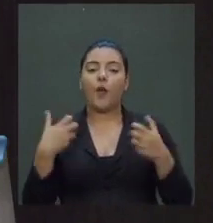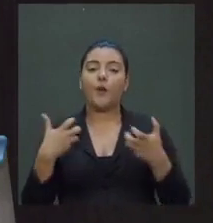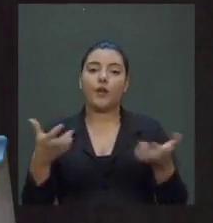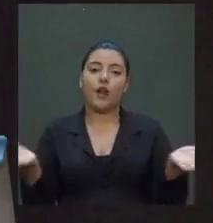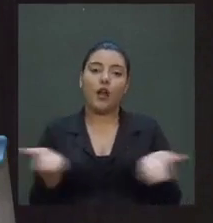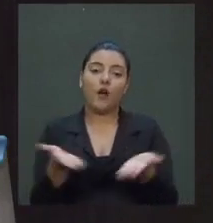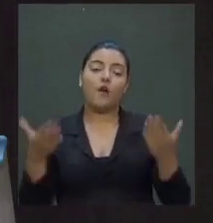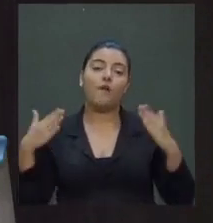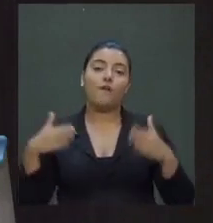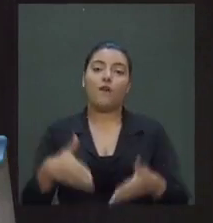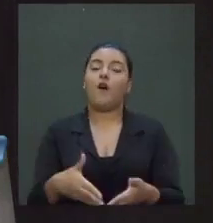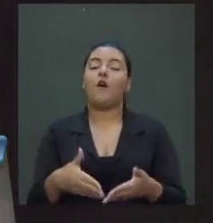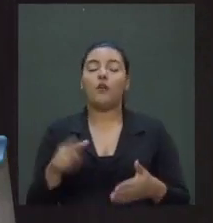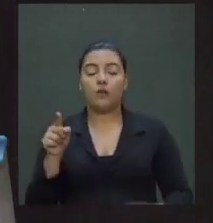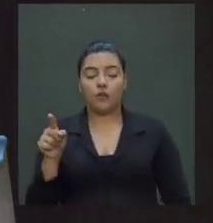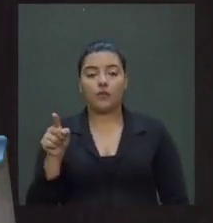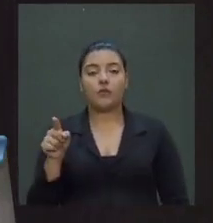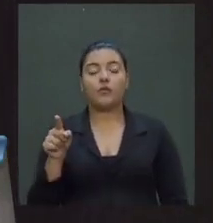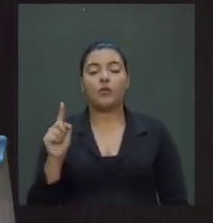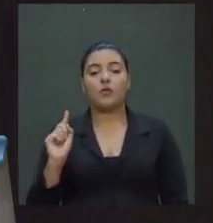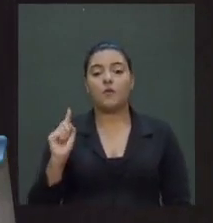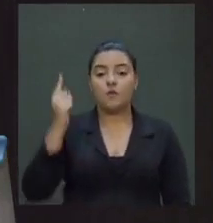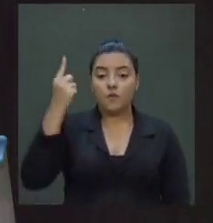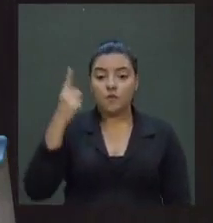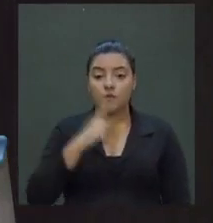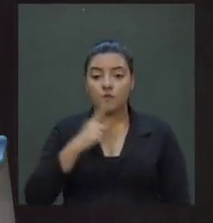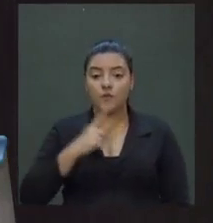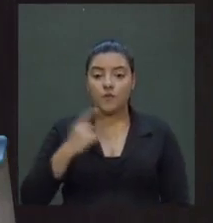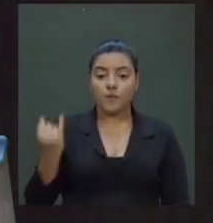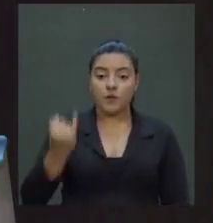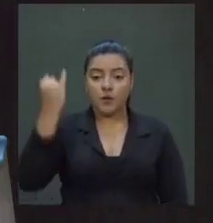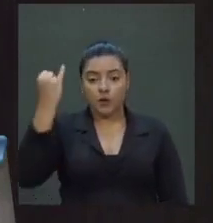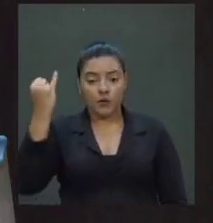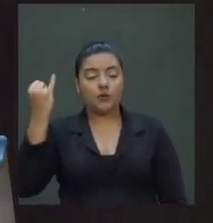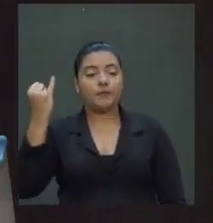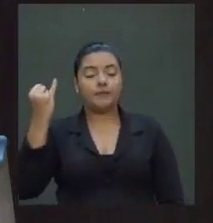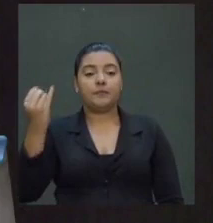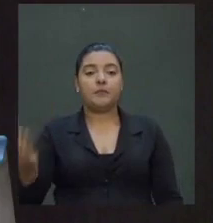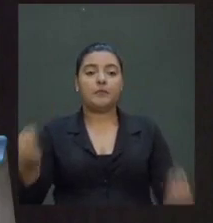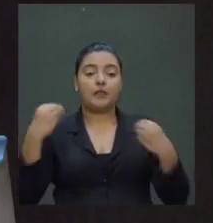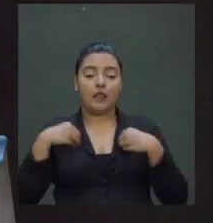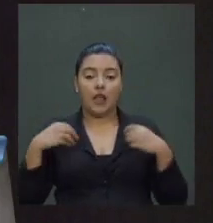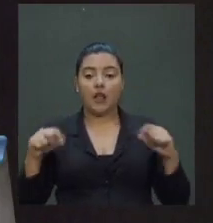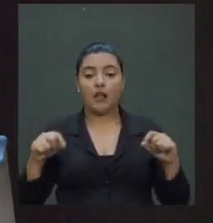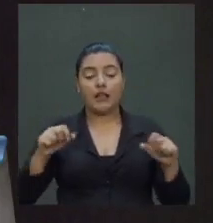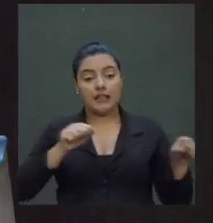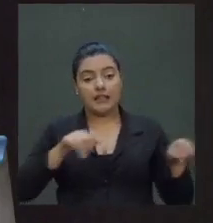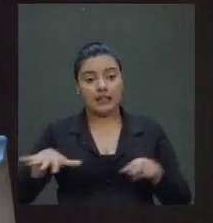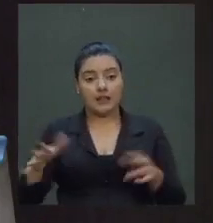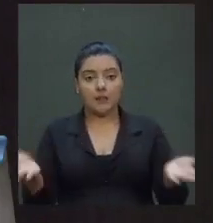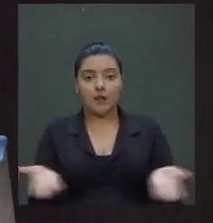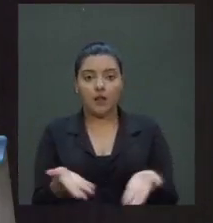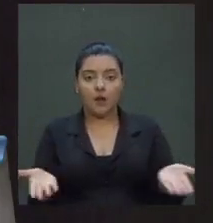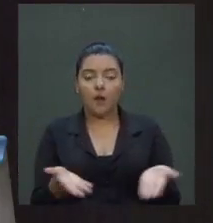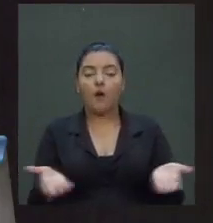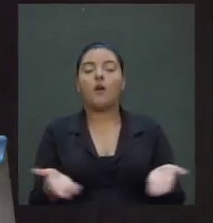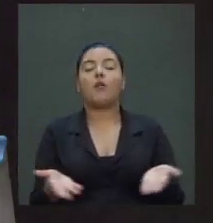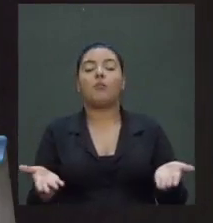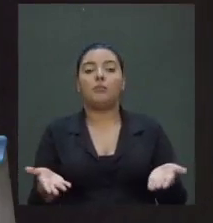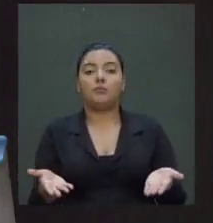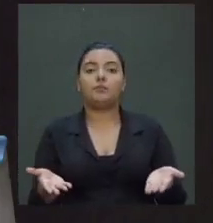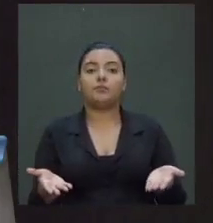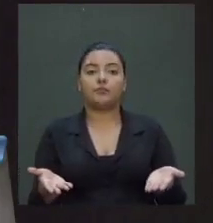me deter sobre um aspecto que nos mobilizou esta semana sobre